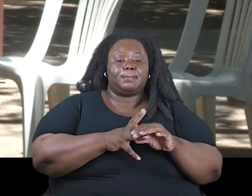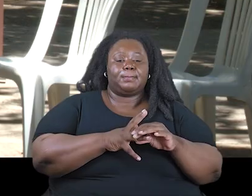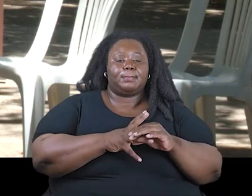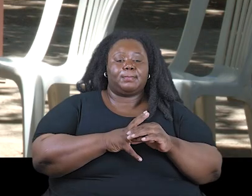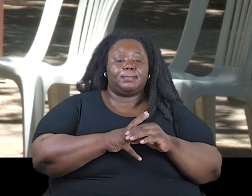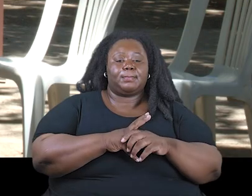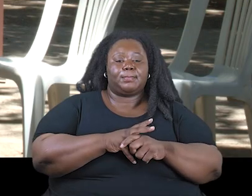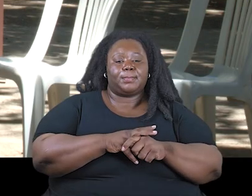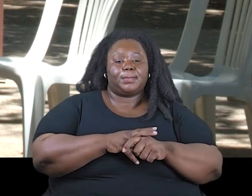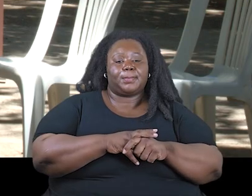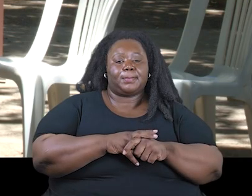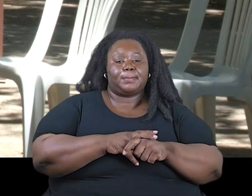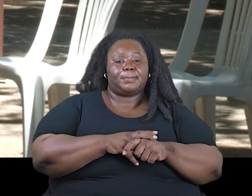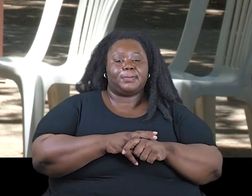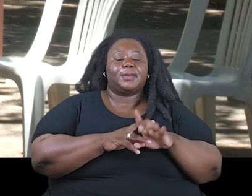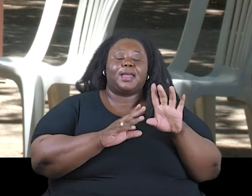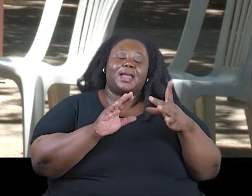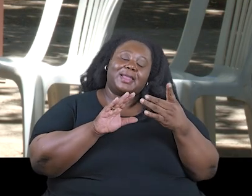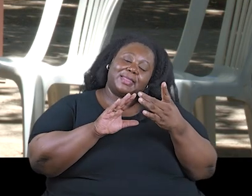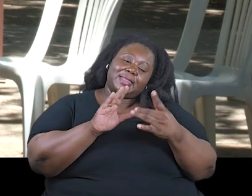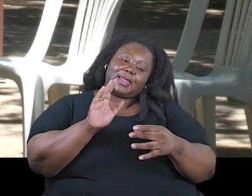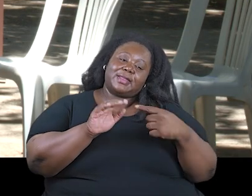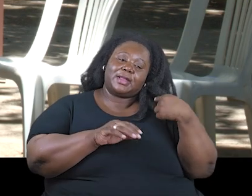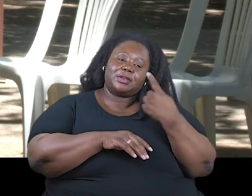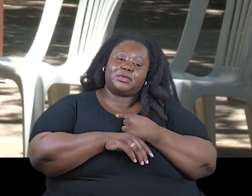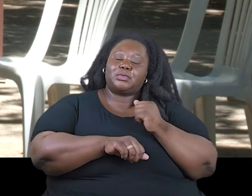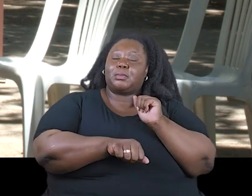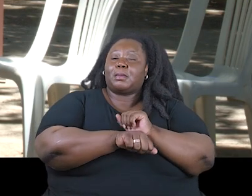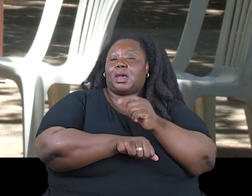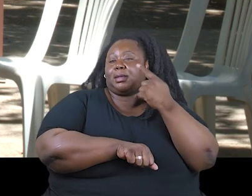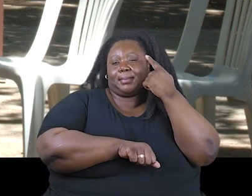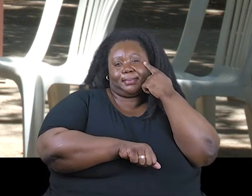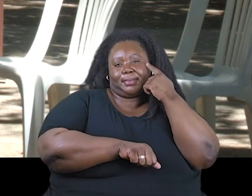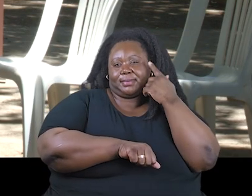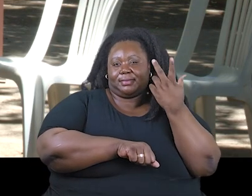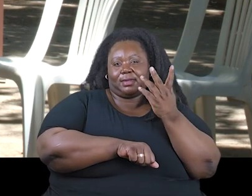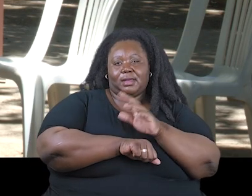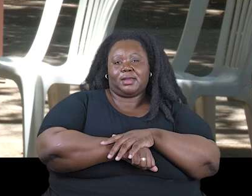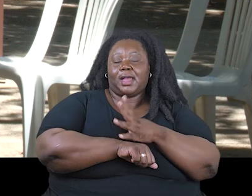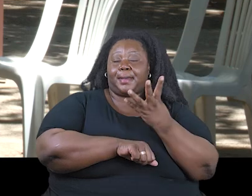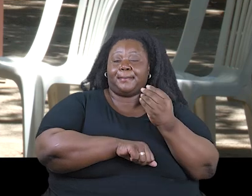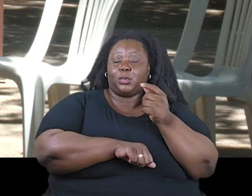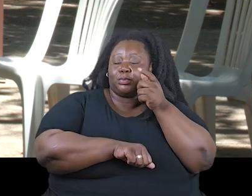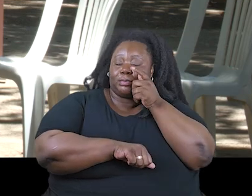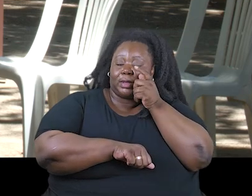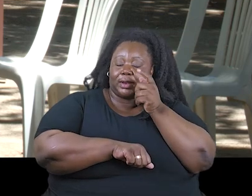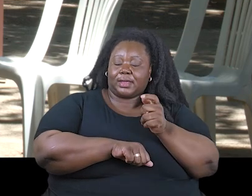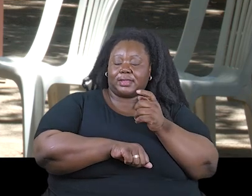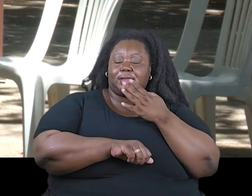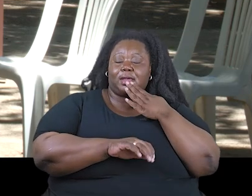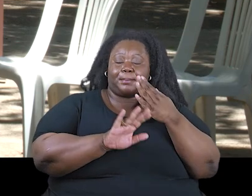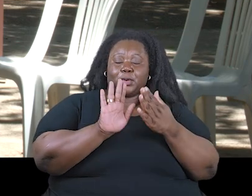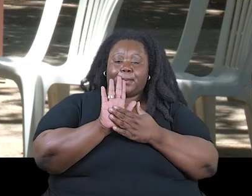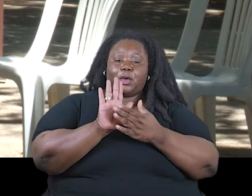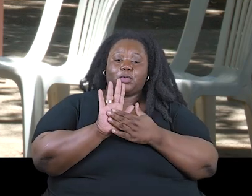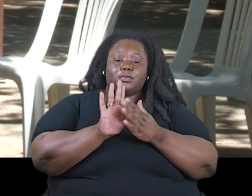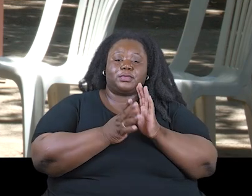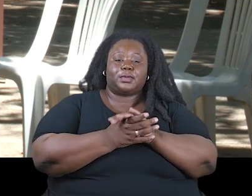Pois é, são detalhes que a gente não para pensar, né? É muito interessante essa